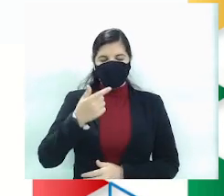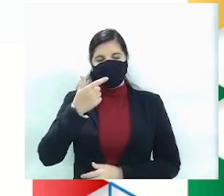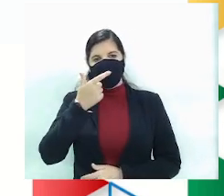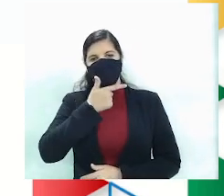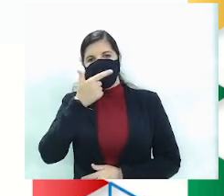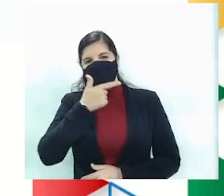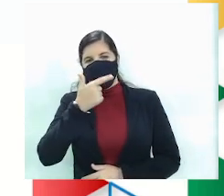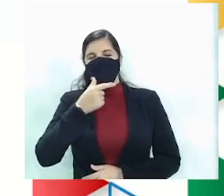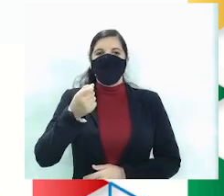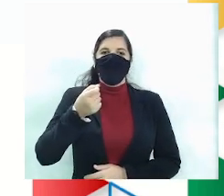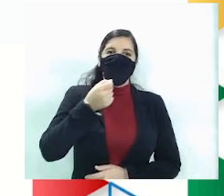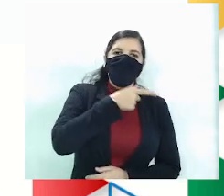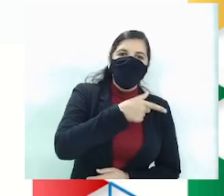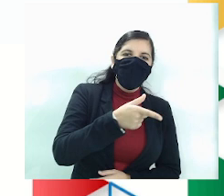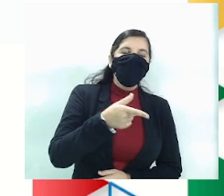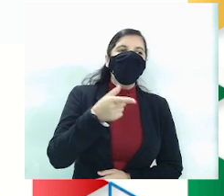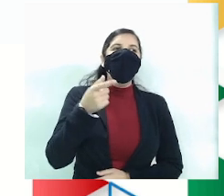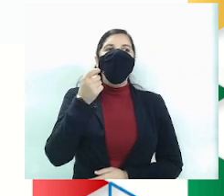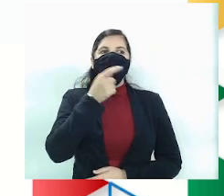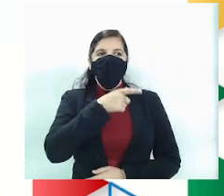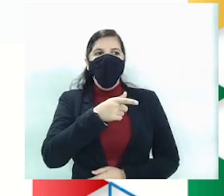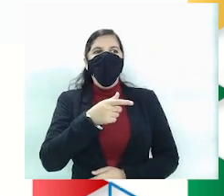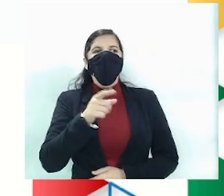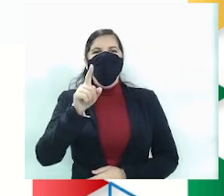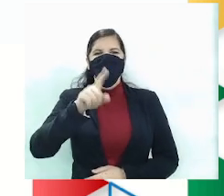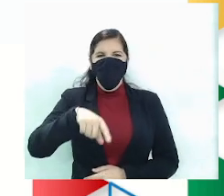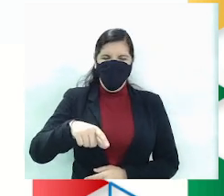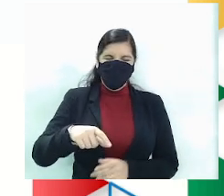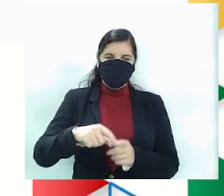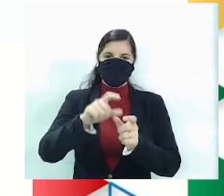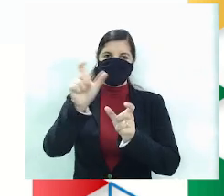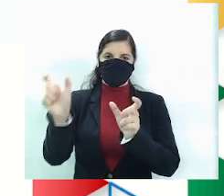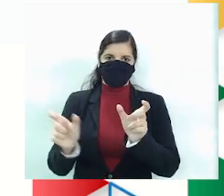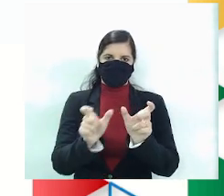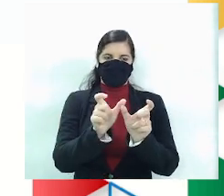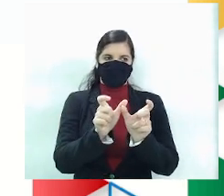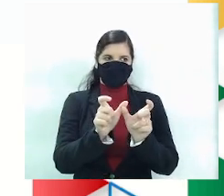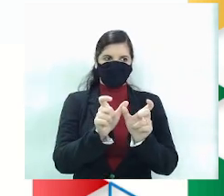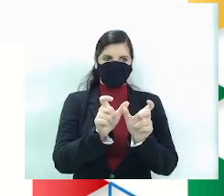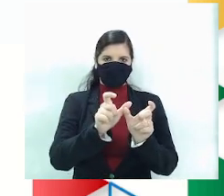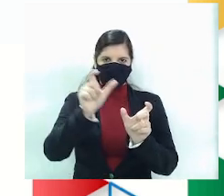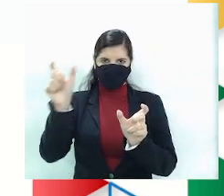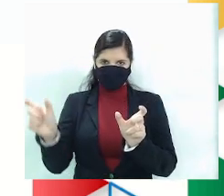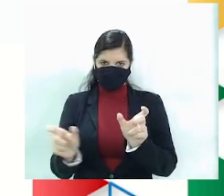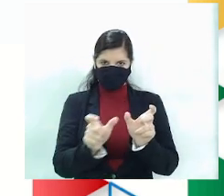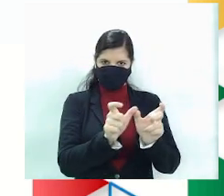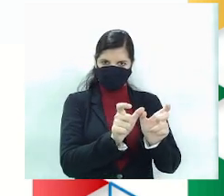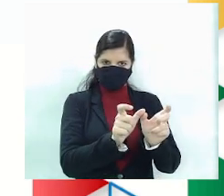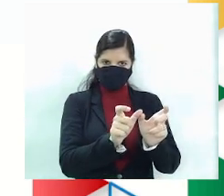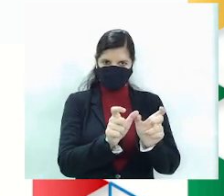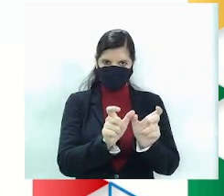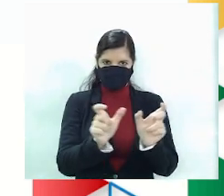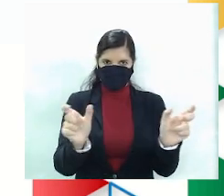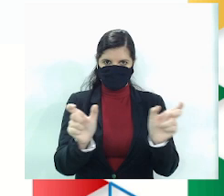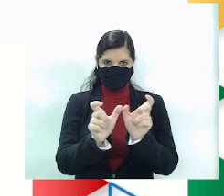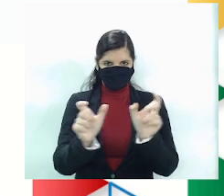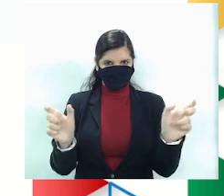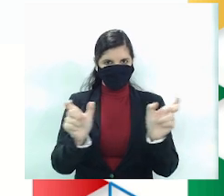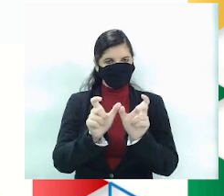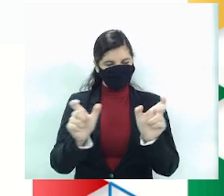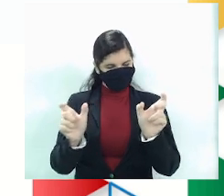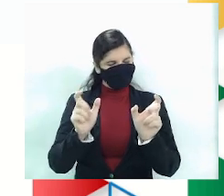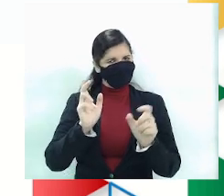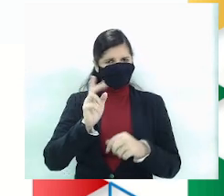humor, num texto de piada e tudo mais, é o jogo de palavras, certo? Então, isso é um recurso